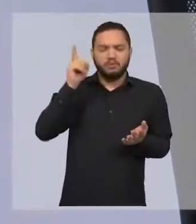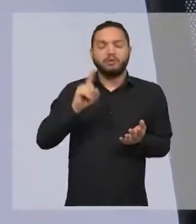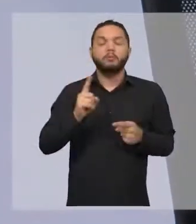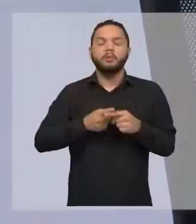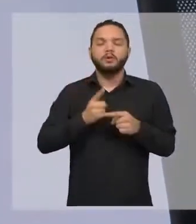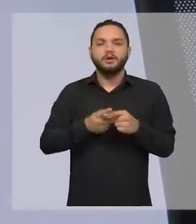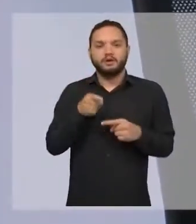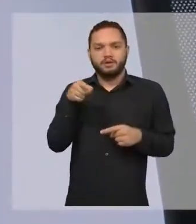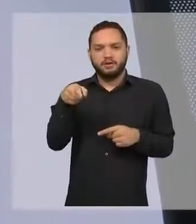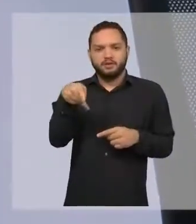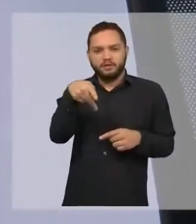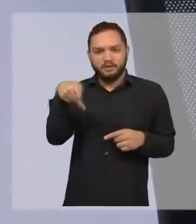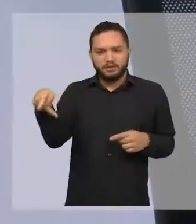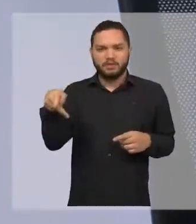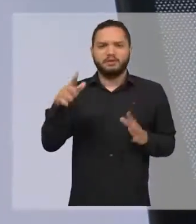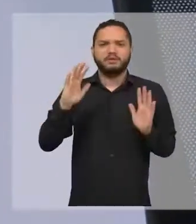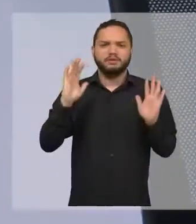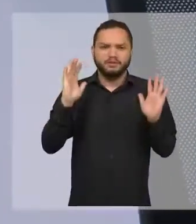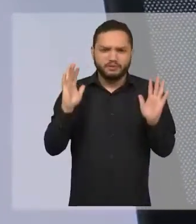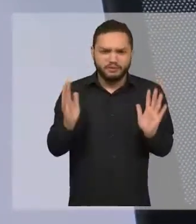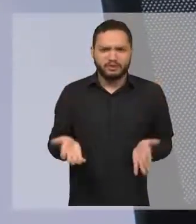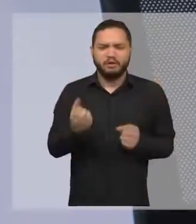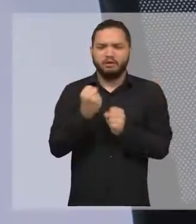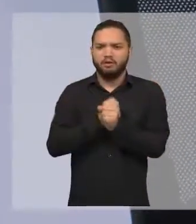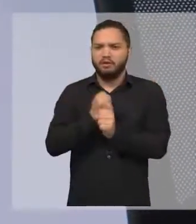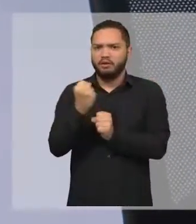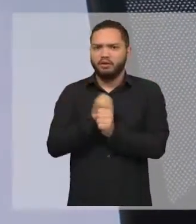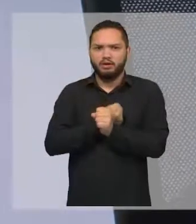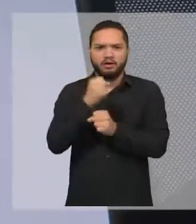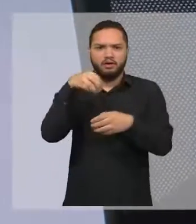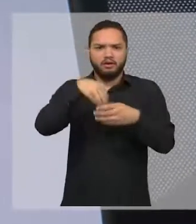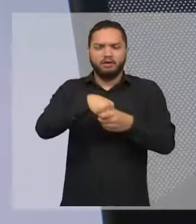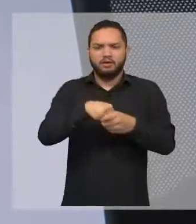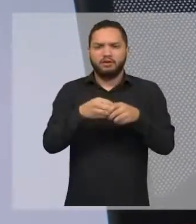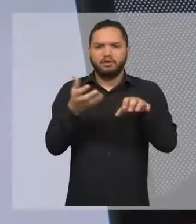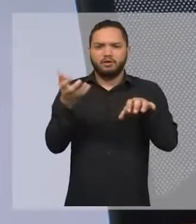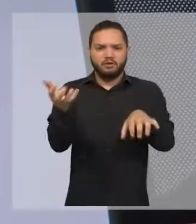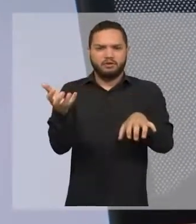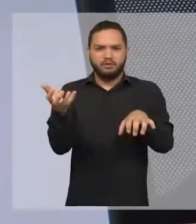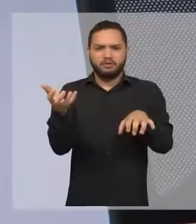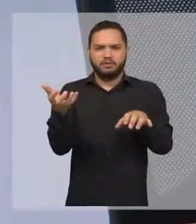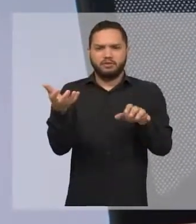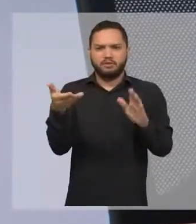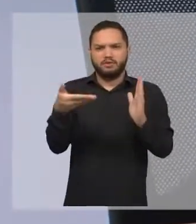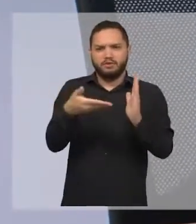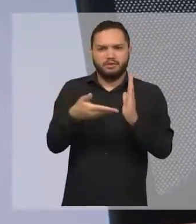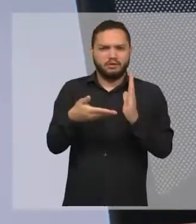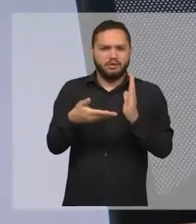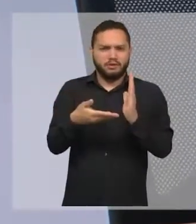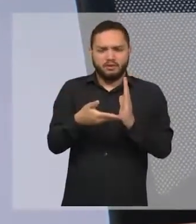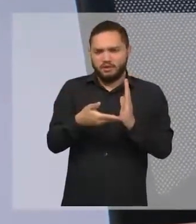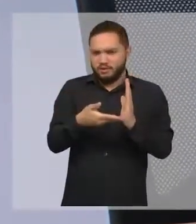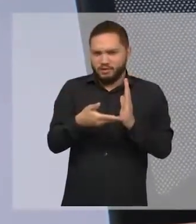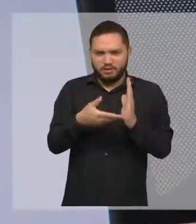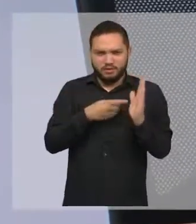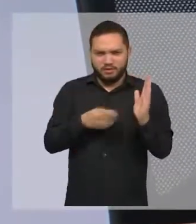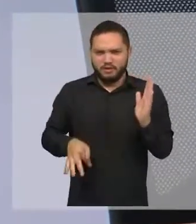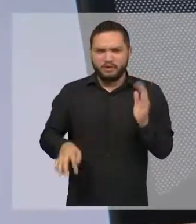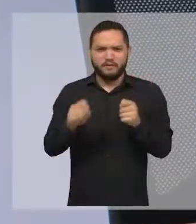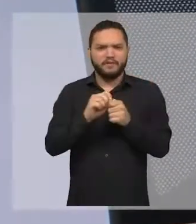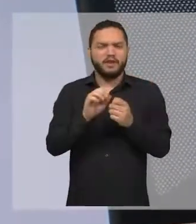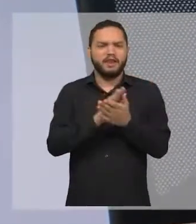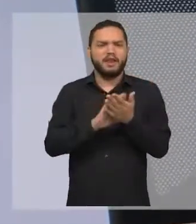necessárias ao enfrentamento de uma guerrilha frágil, que não tinha base popular. Então, cada um nega